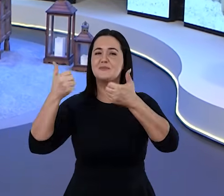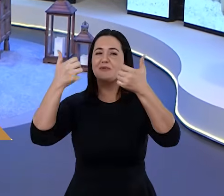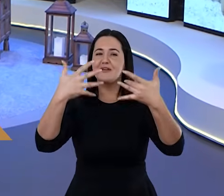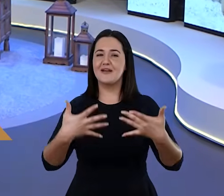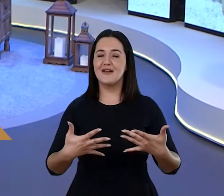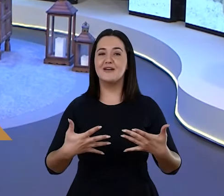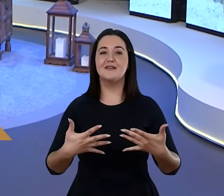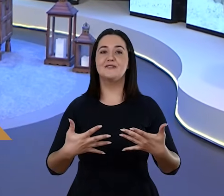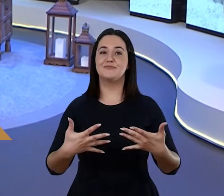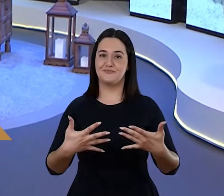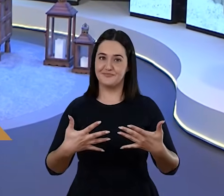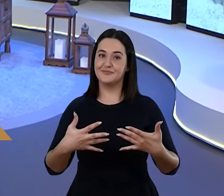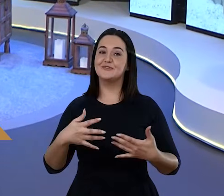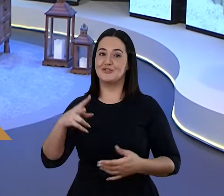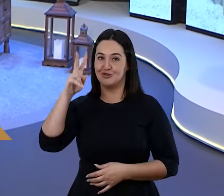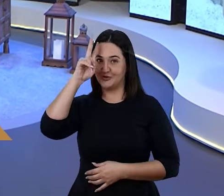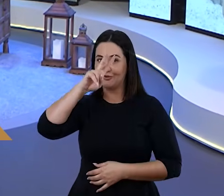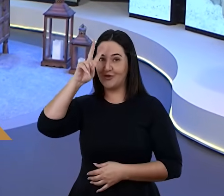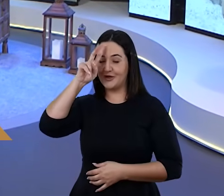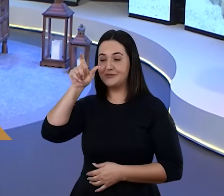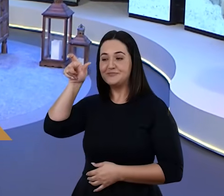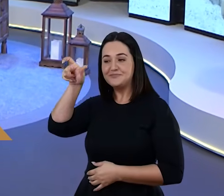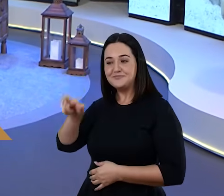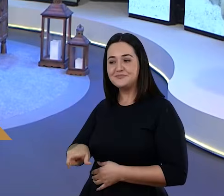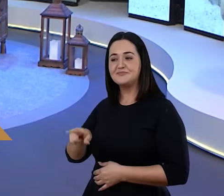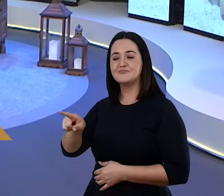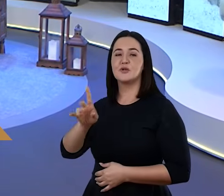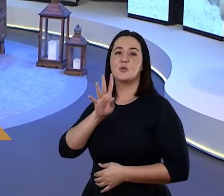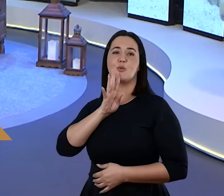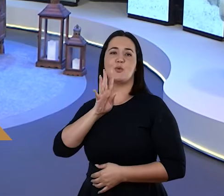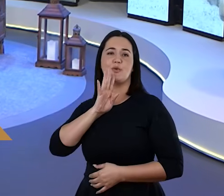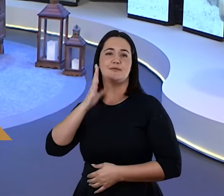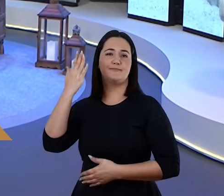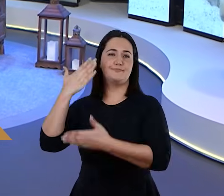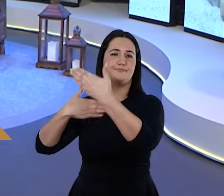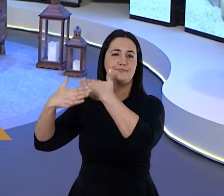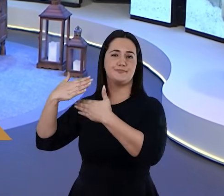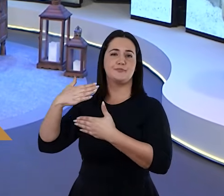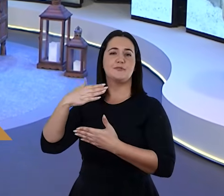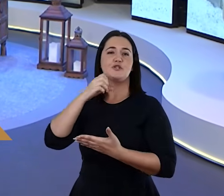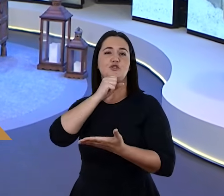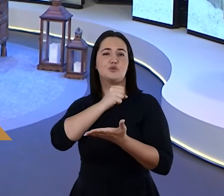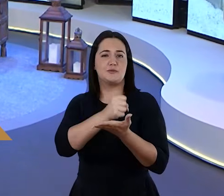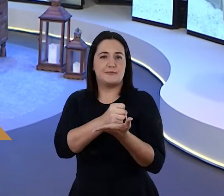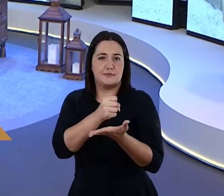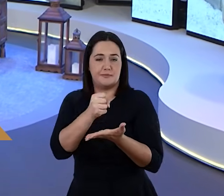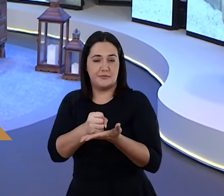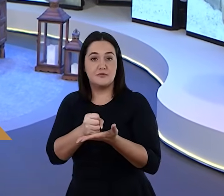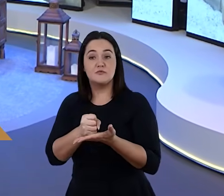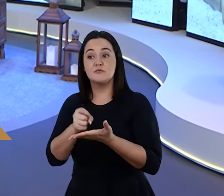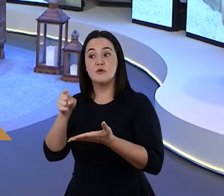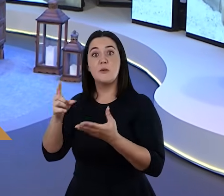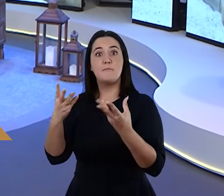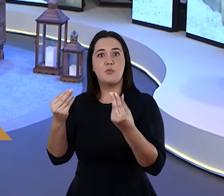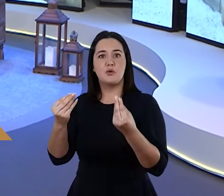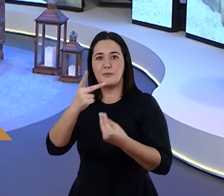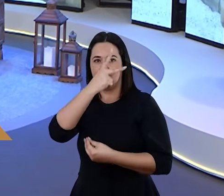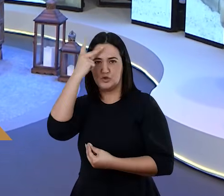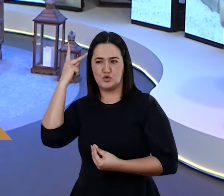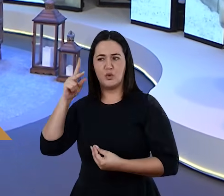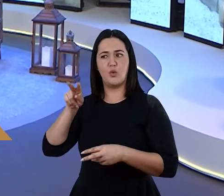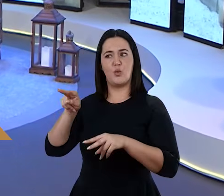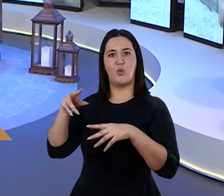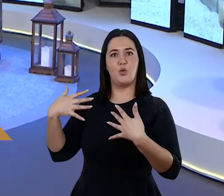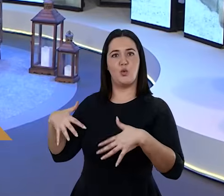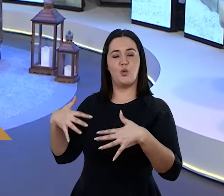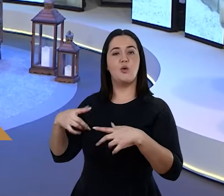de falar mais uma vez com vocês sobre a história de um personagem conhecido do Antigo Testamento e que é motivo de muita polêmica,